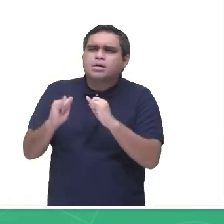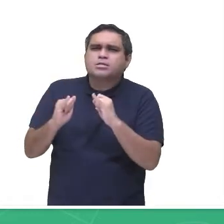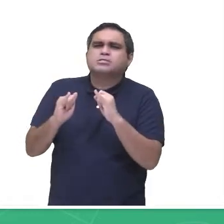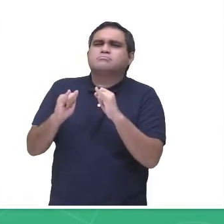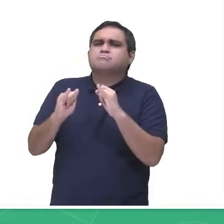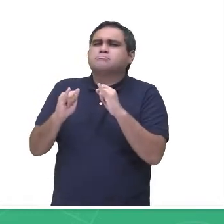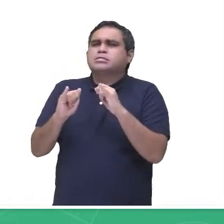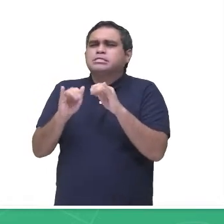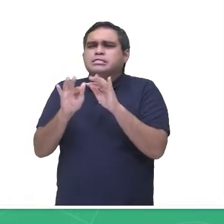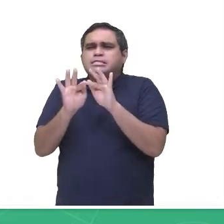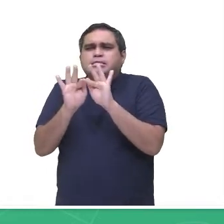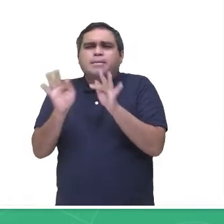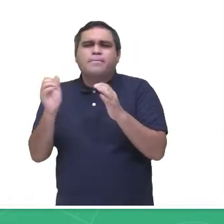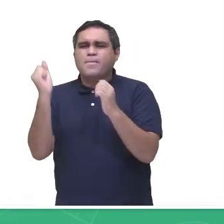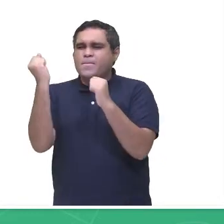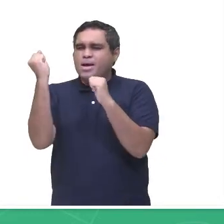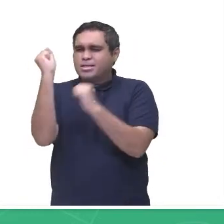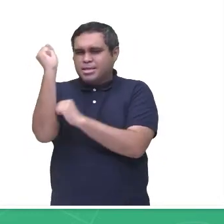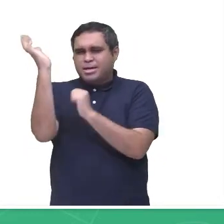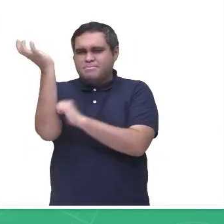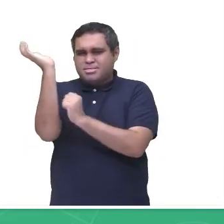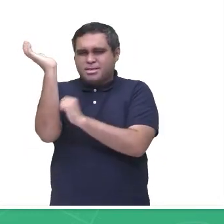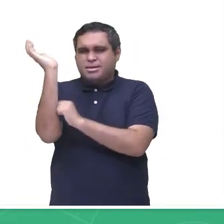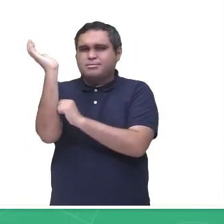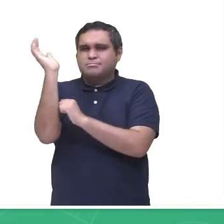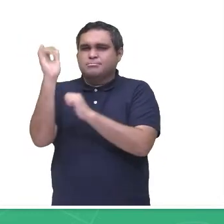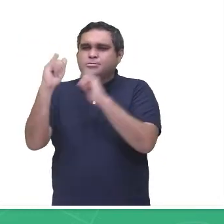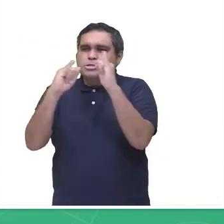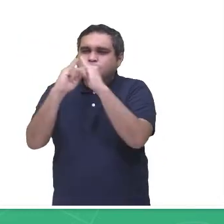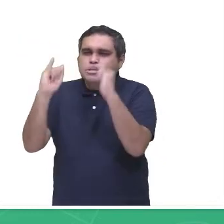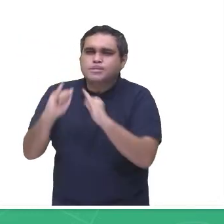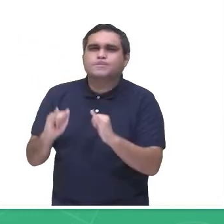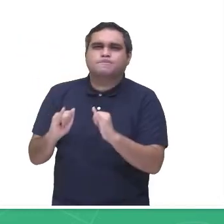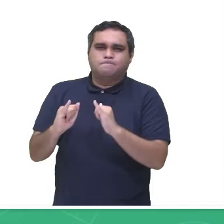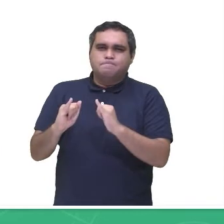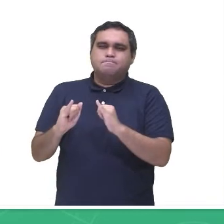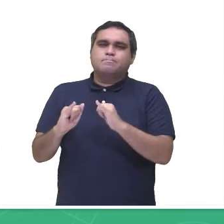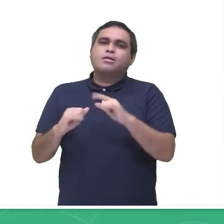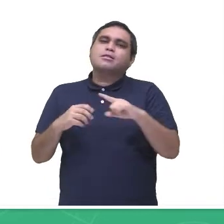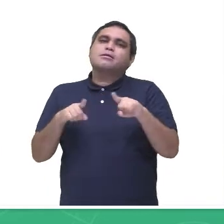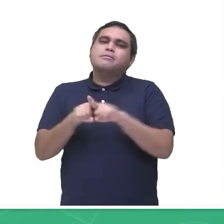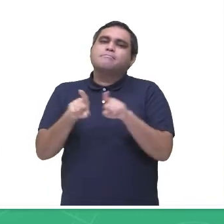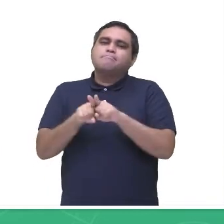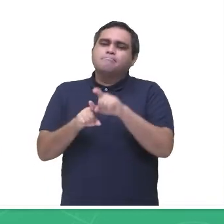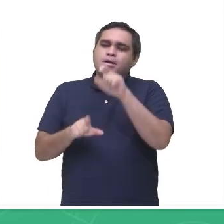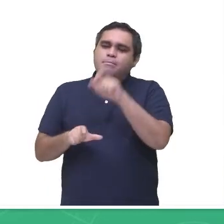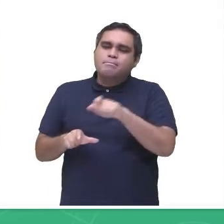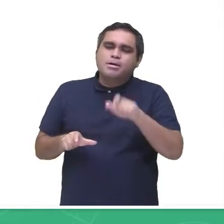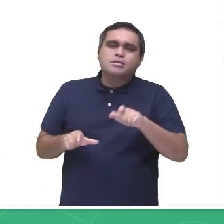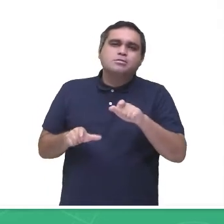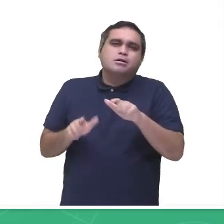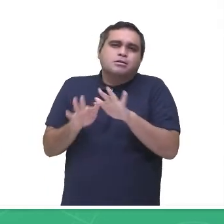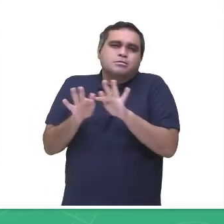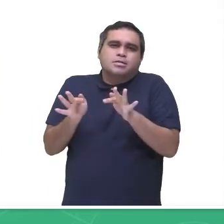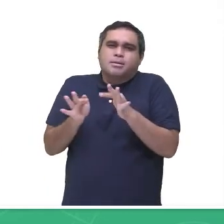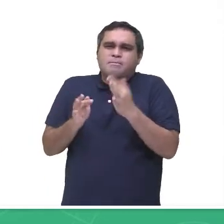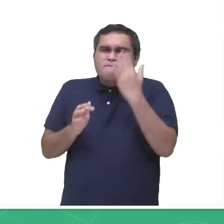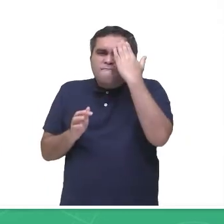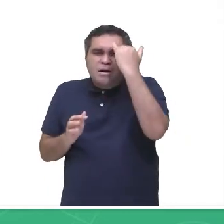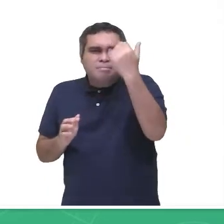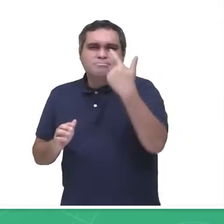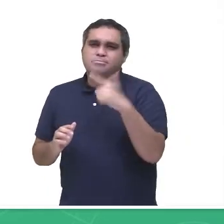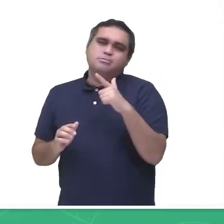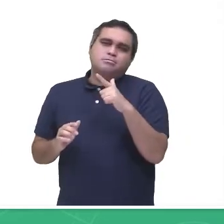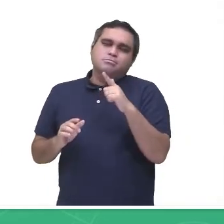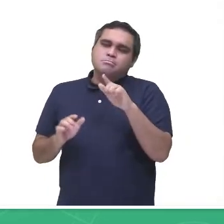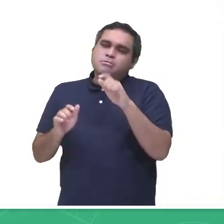por artistas menos experientes e famosos do que os que viviam nas regiões mais ricas. Continuando, o ponto